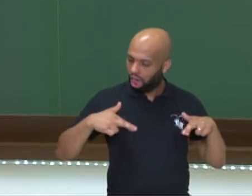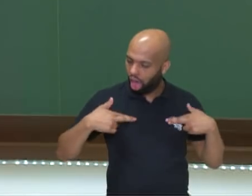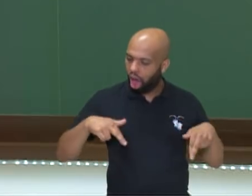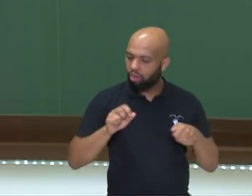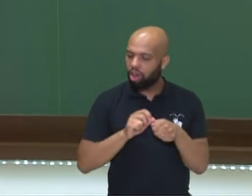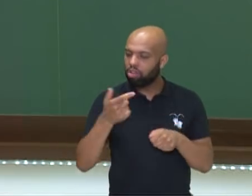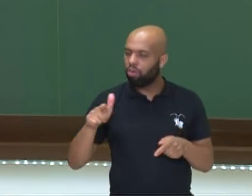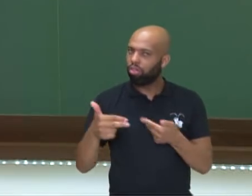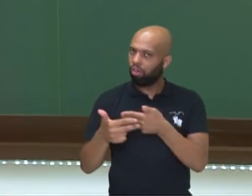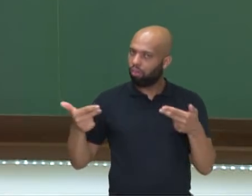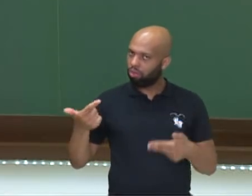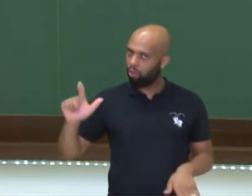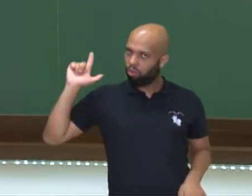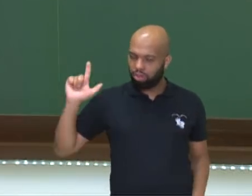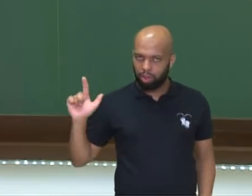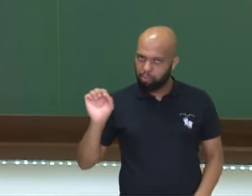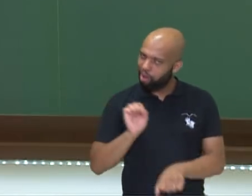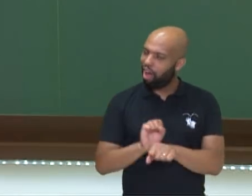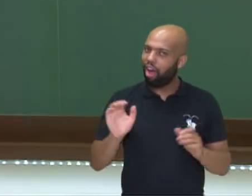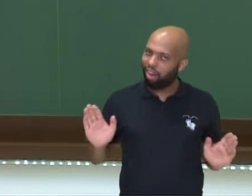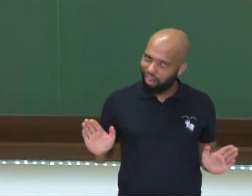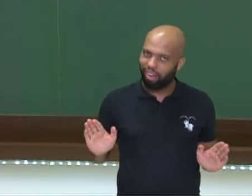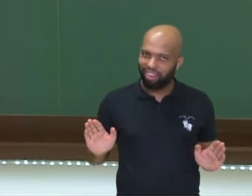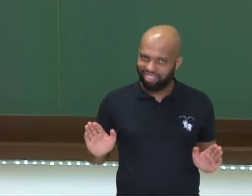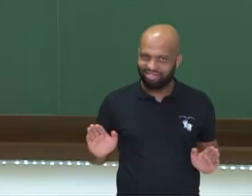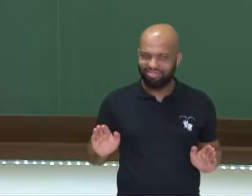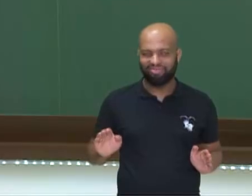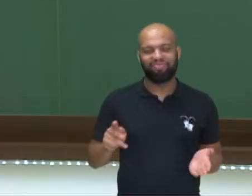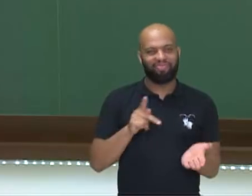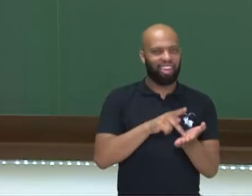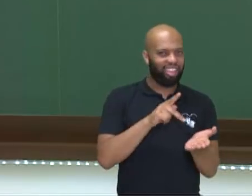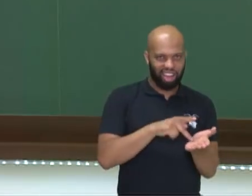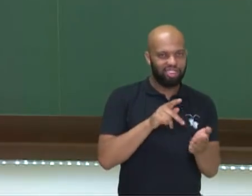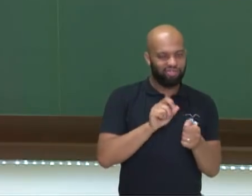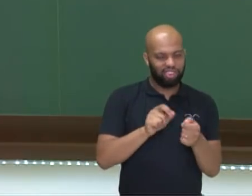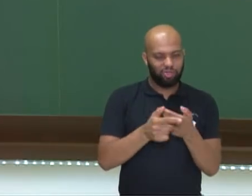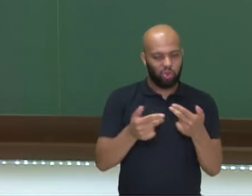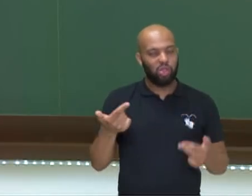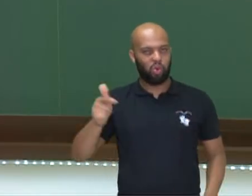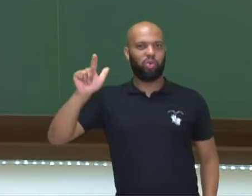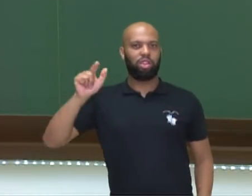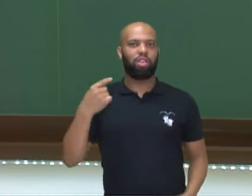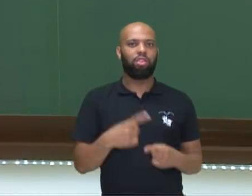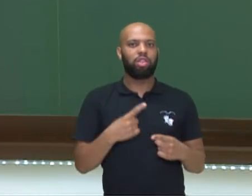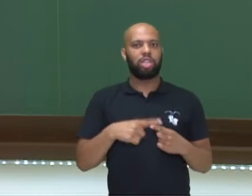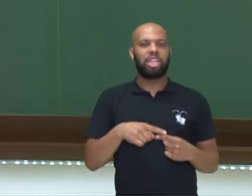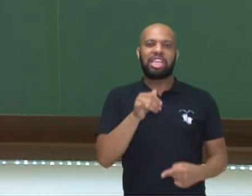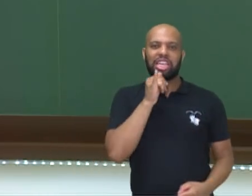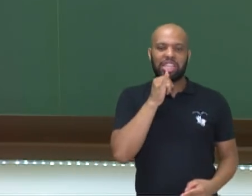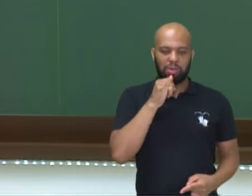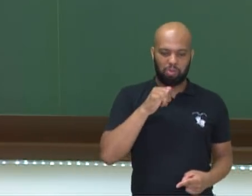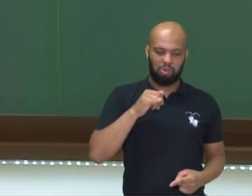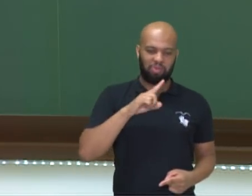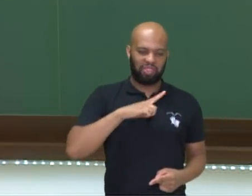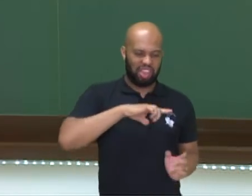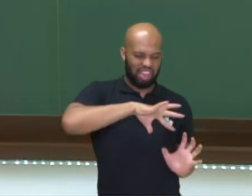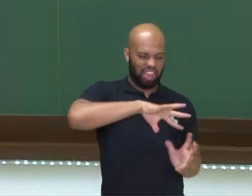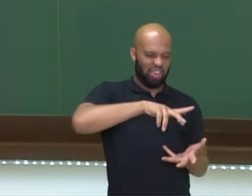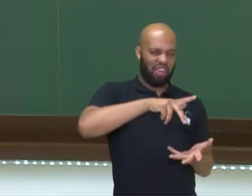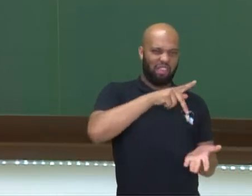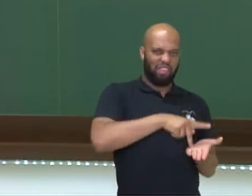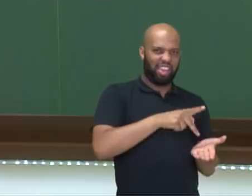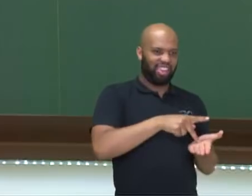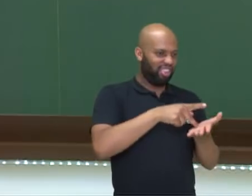pouquinho, fazer uma outra atividade, essa mais real daí, tá bom? Essa história de ser sugado para o ambiente de